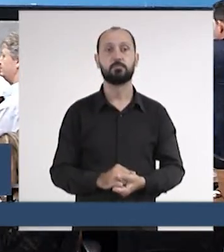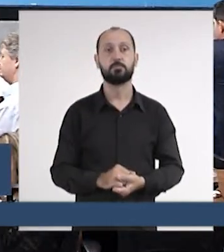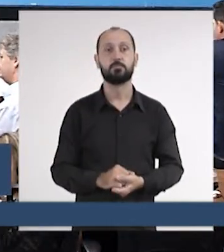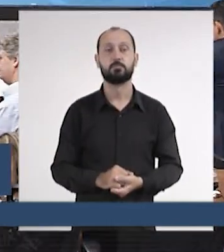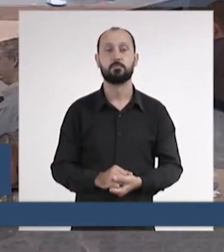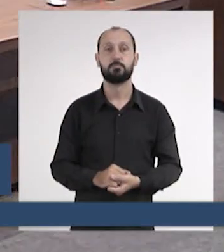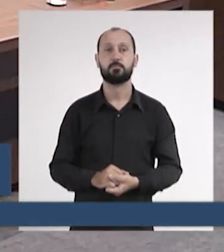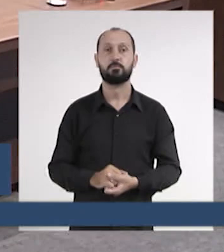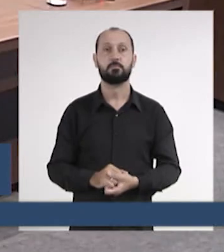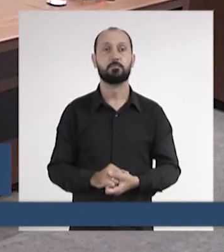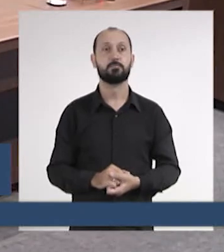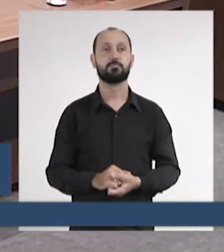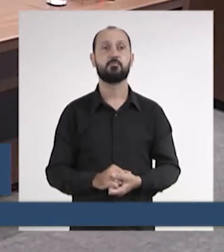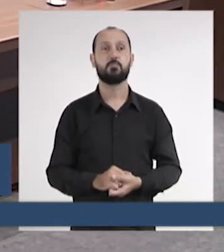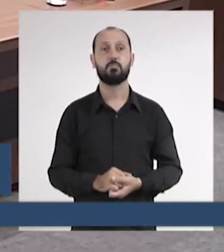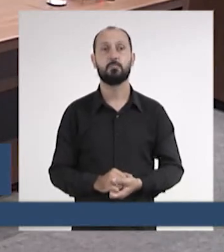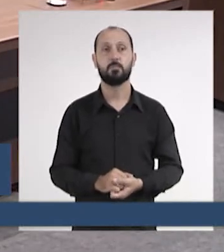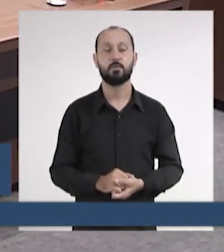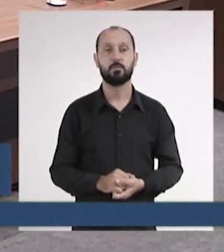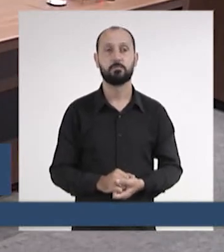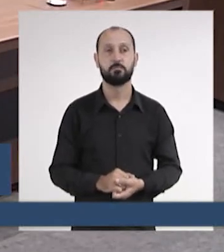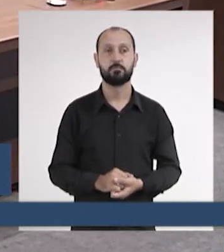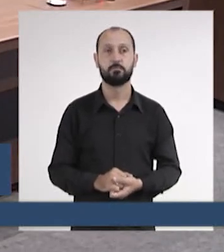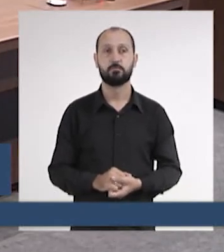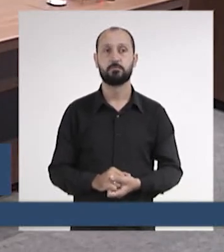Passar a palavra, então,